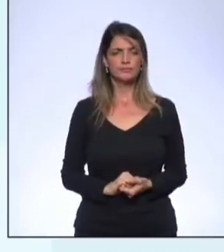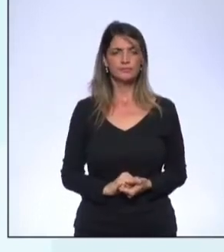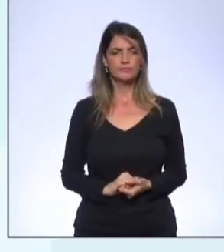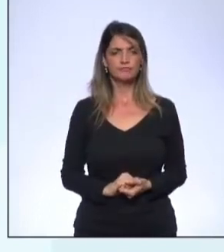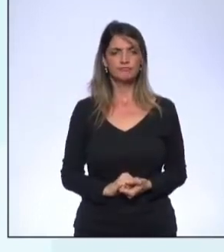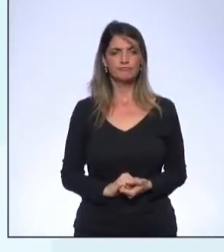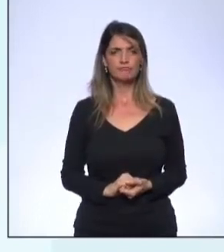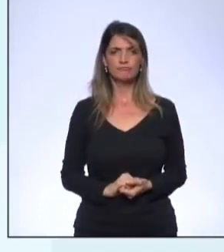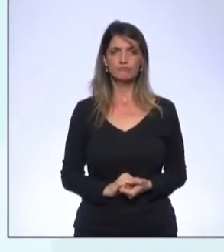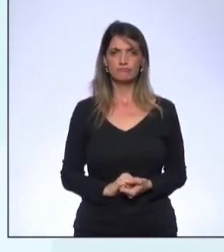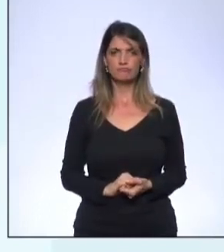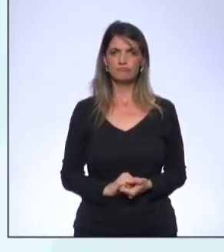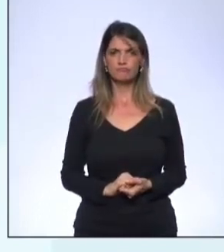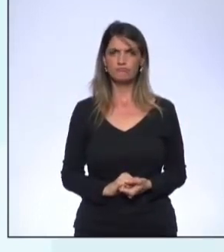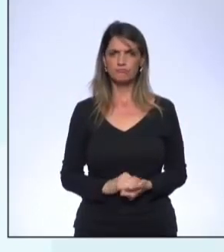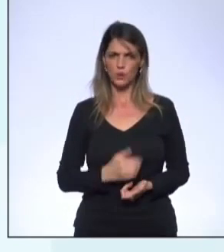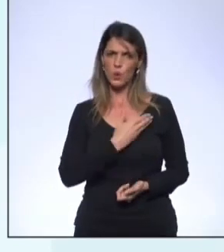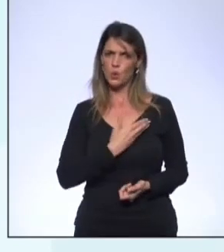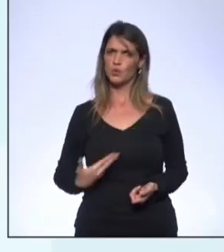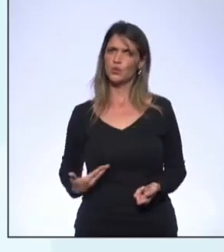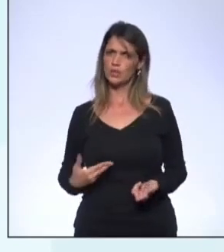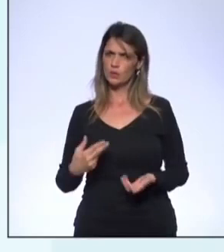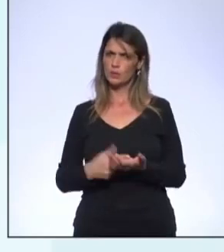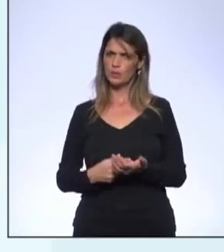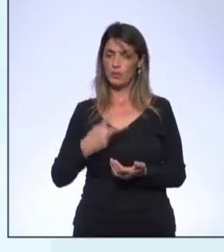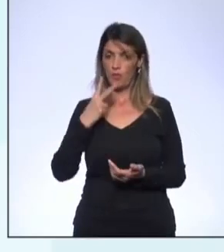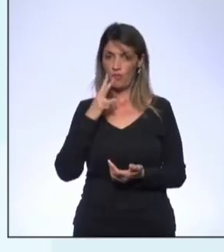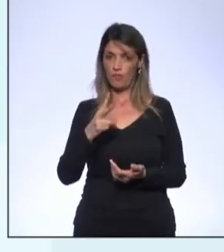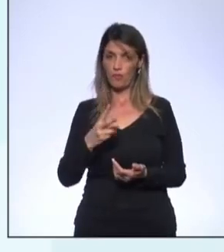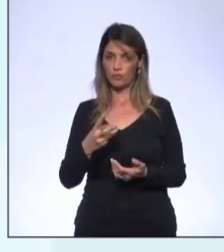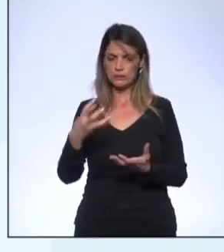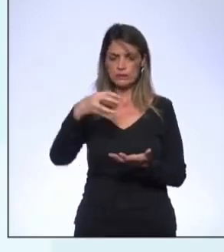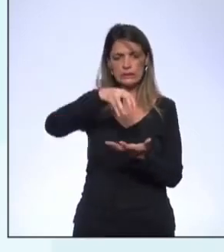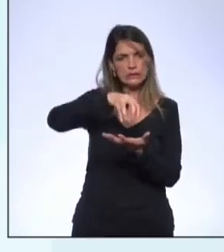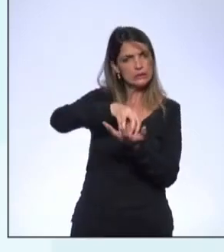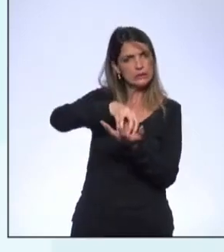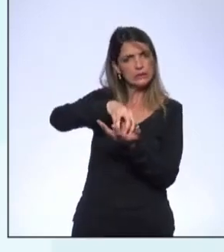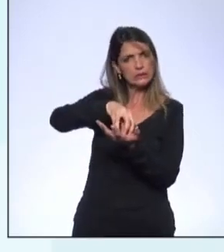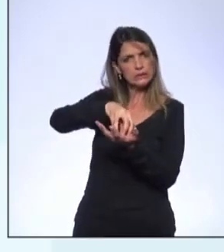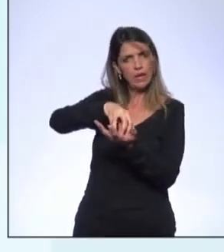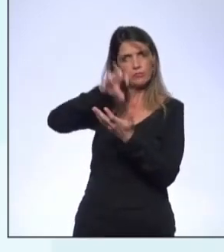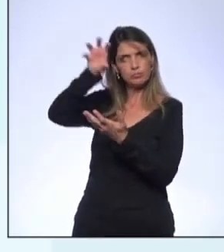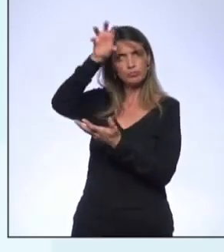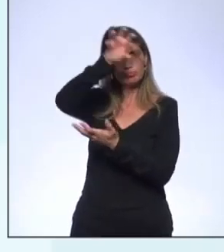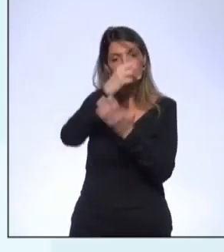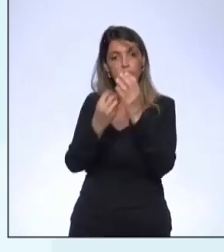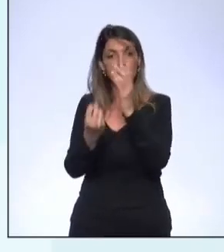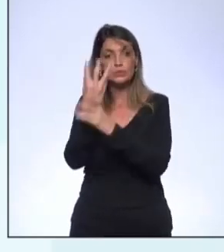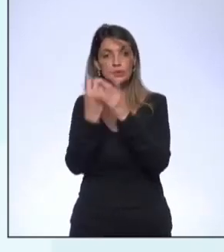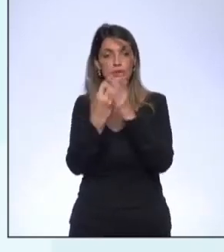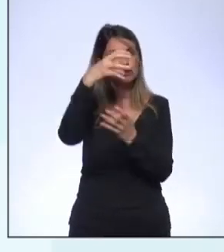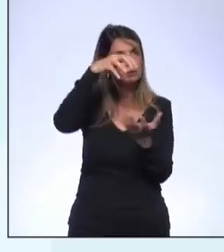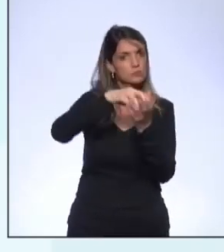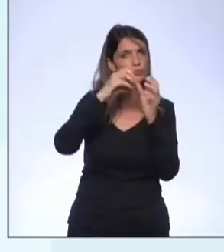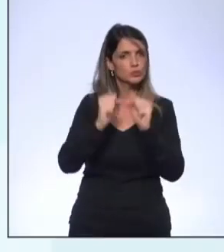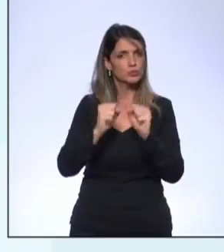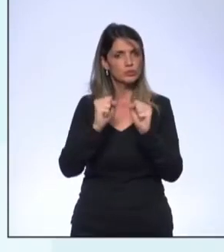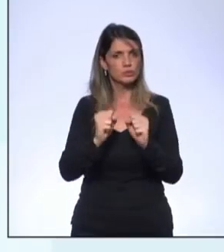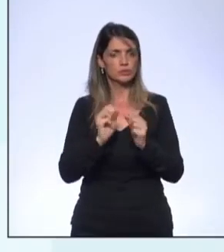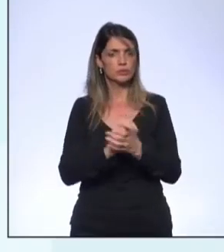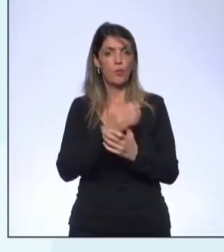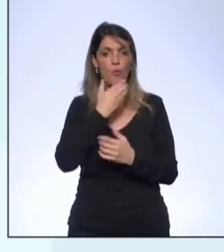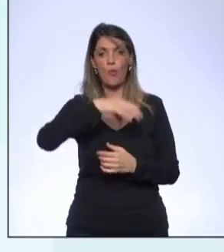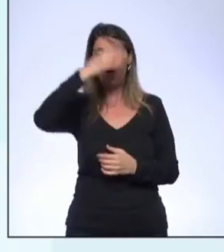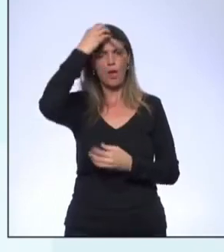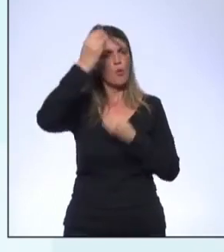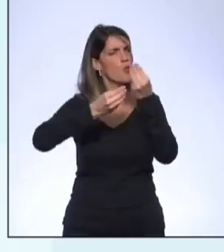de governo mesmo, né? Então, como a gente já viu lá no comecinho da aula, centralização, formação das monarquias significa centralização do poder na figura do rei. Como é que o rei